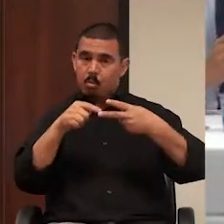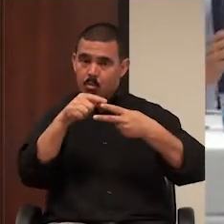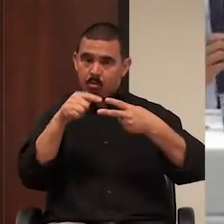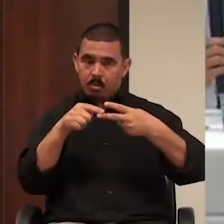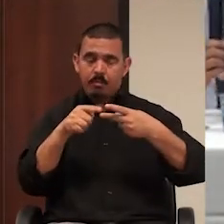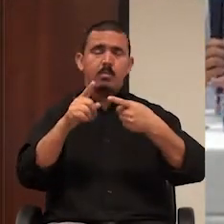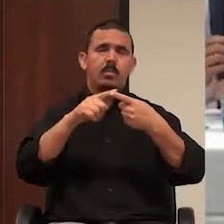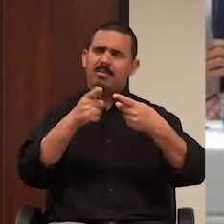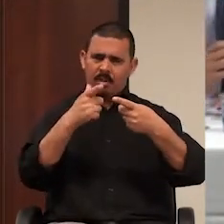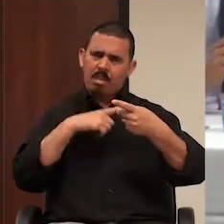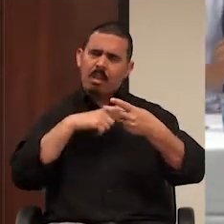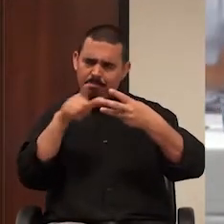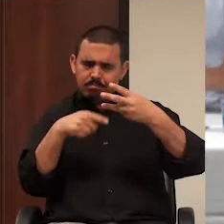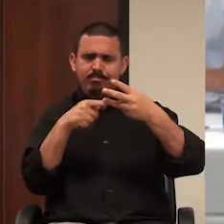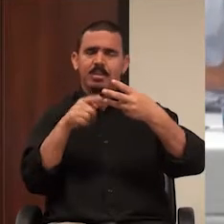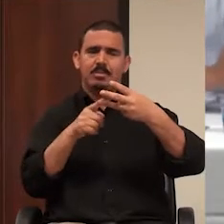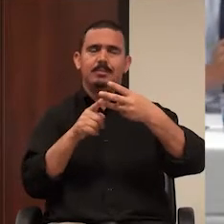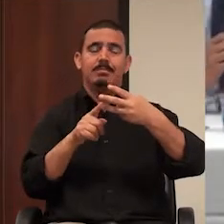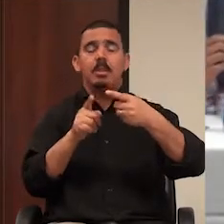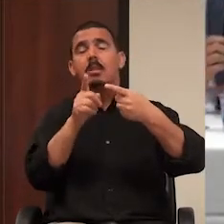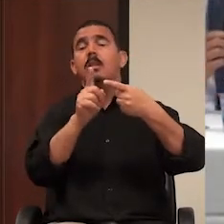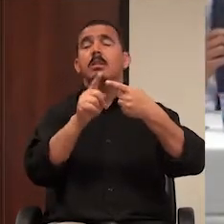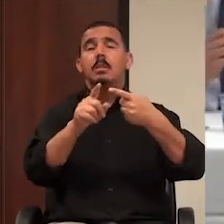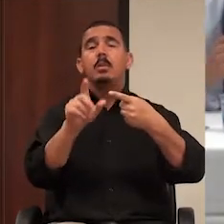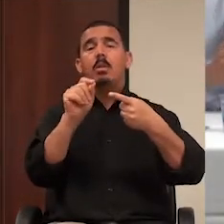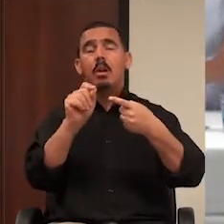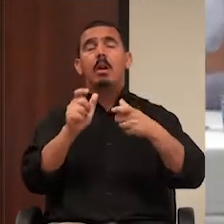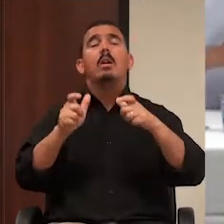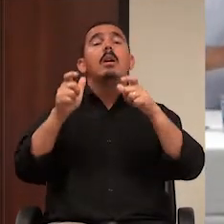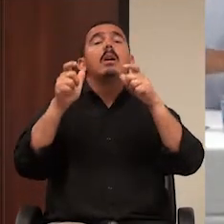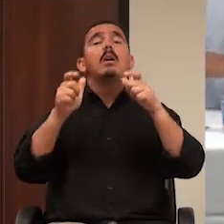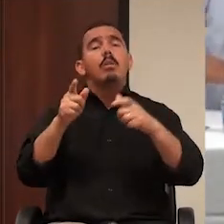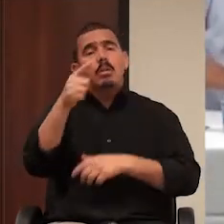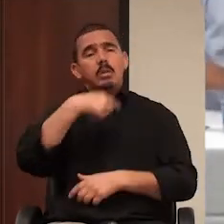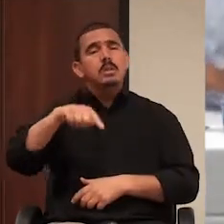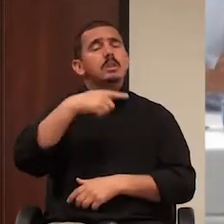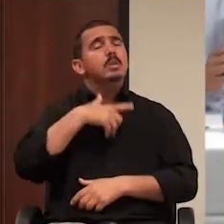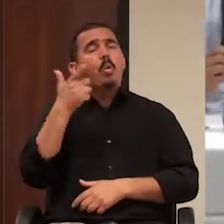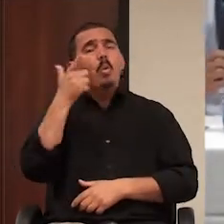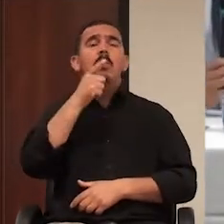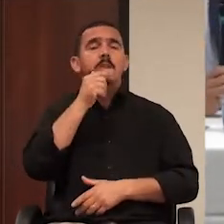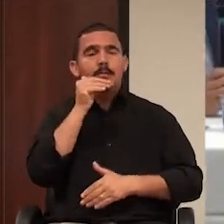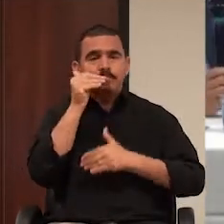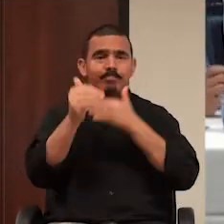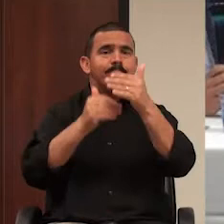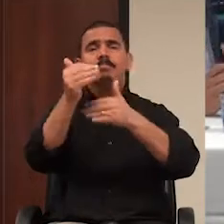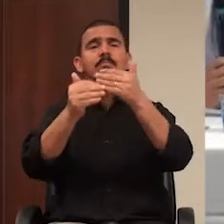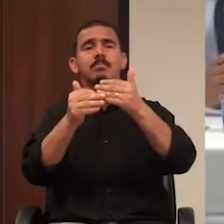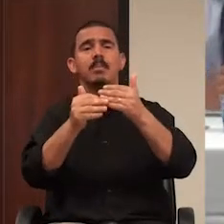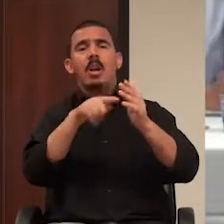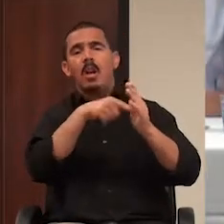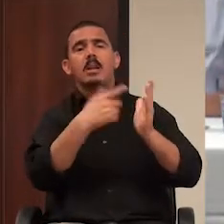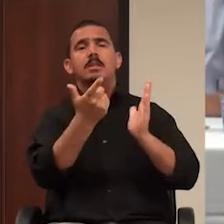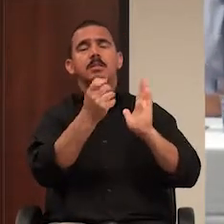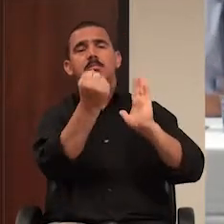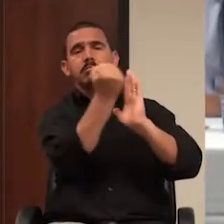Na verdade, três. Primeira, onde a gente poderia chegar com essas alterações. A gente está longe